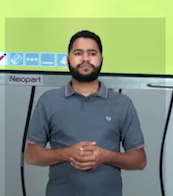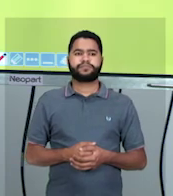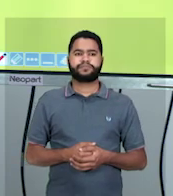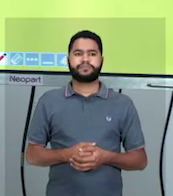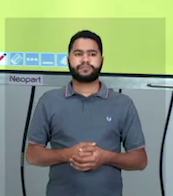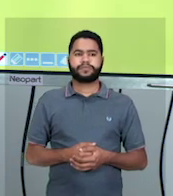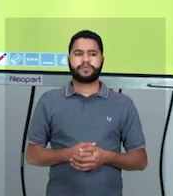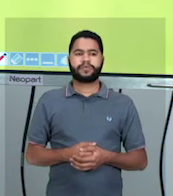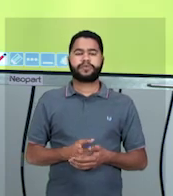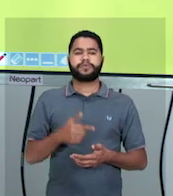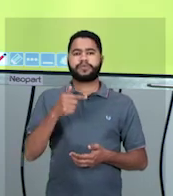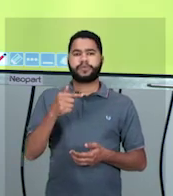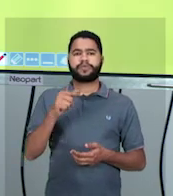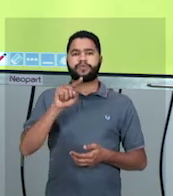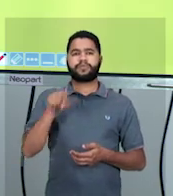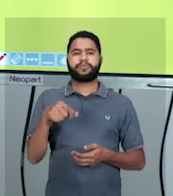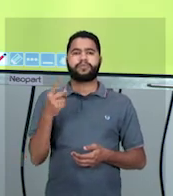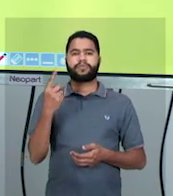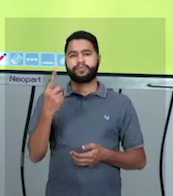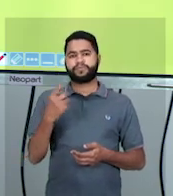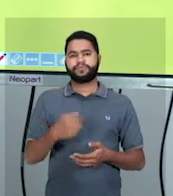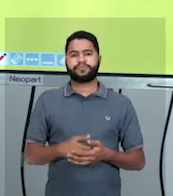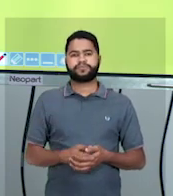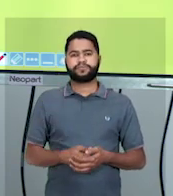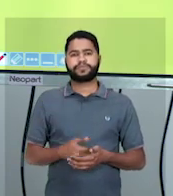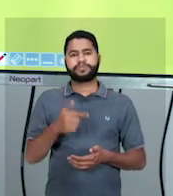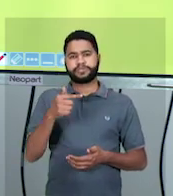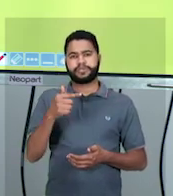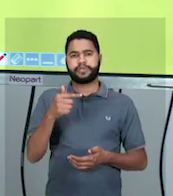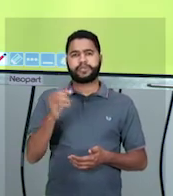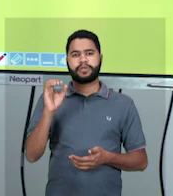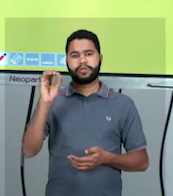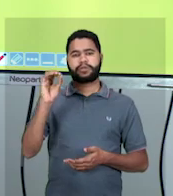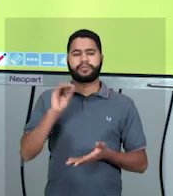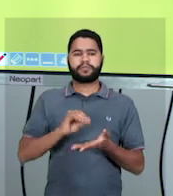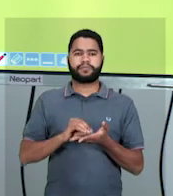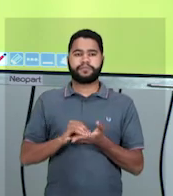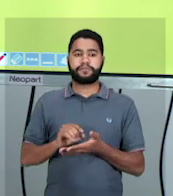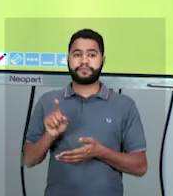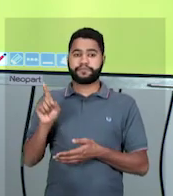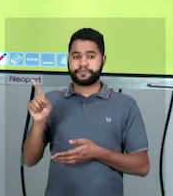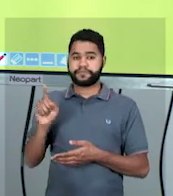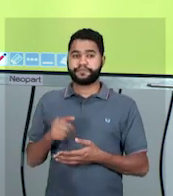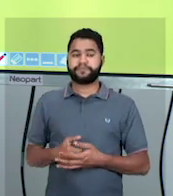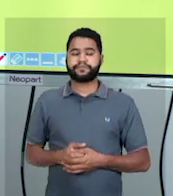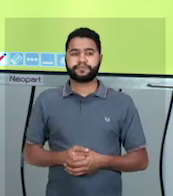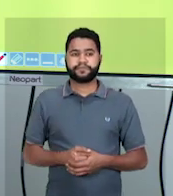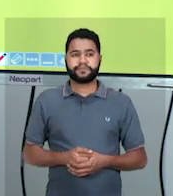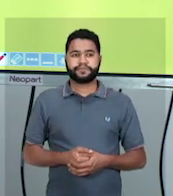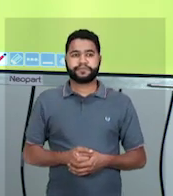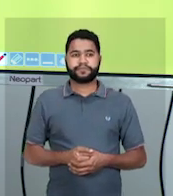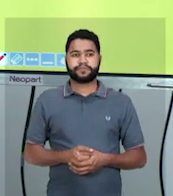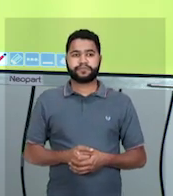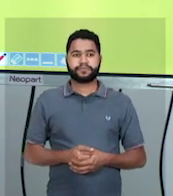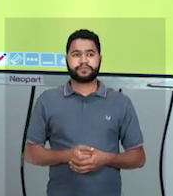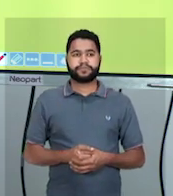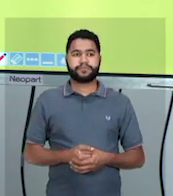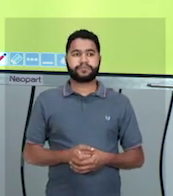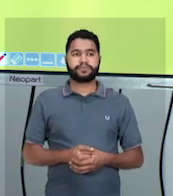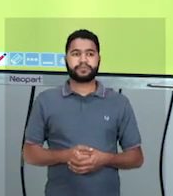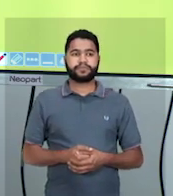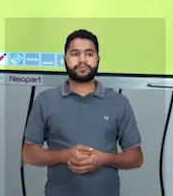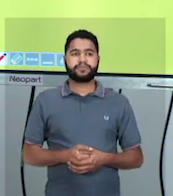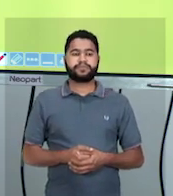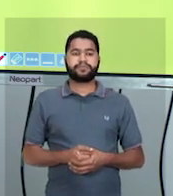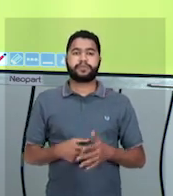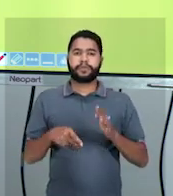5,4 7,1 7° praticamente que irá ficar faltando neste caso aqui então é só